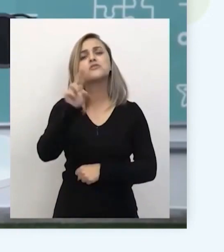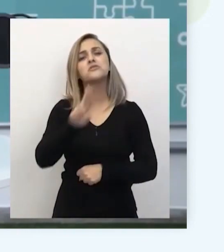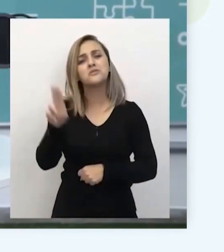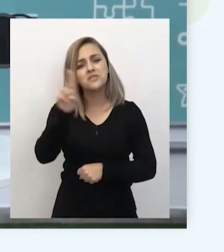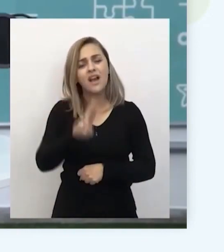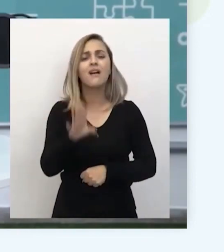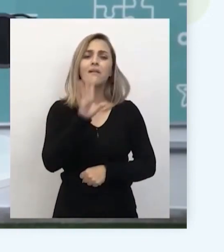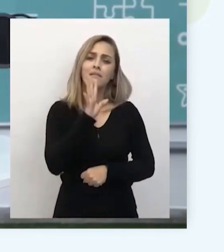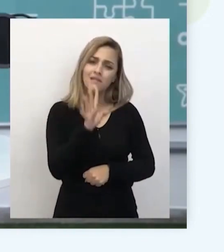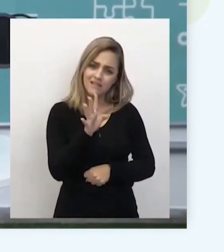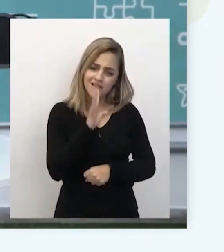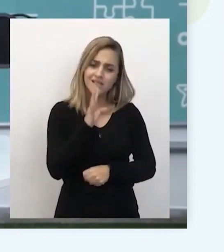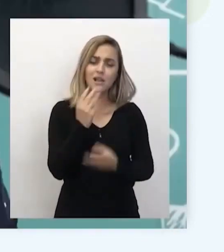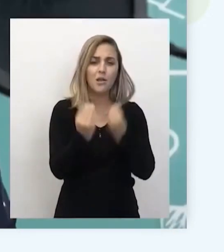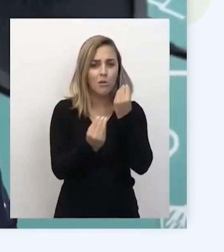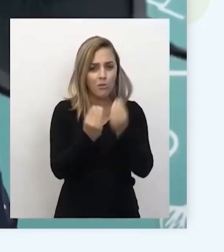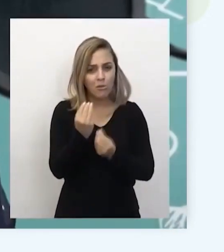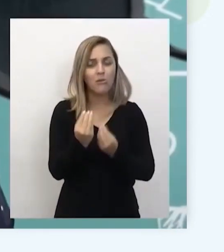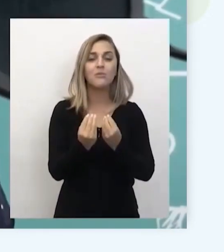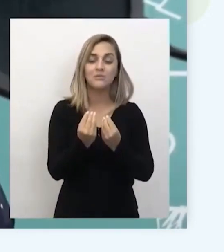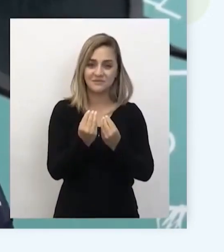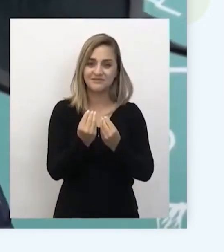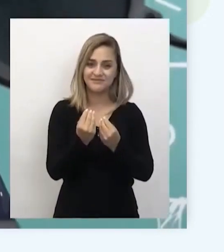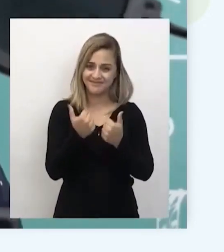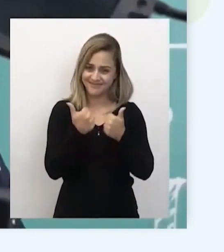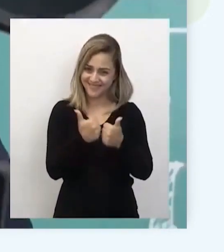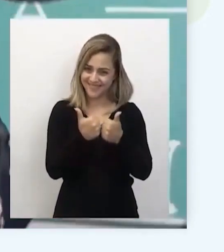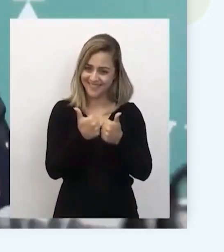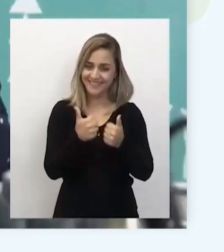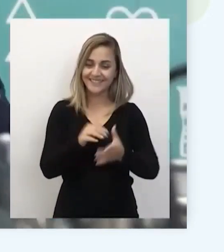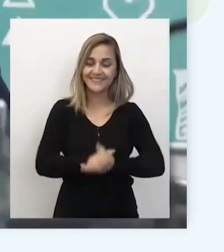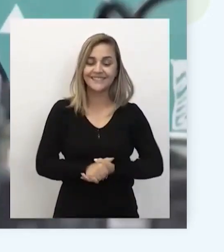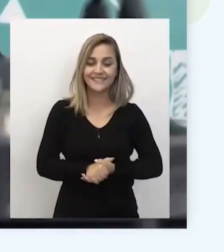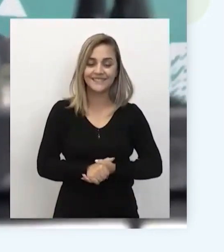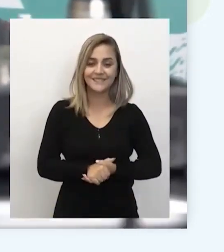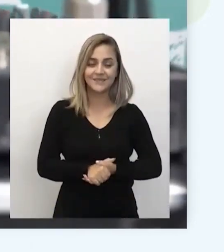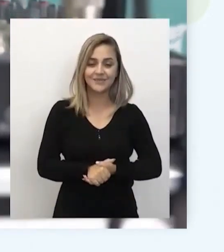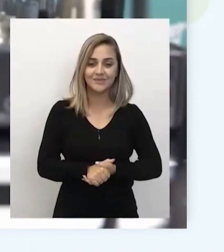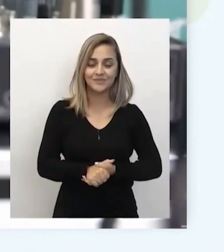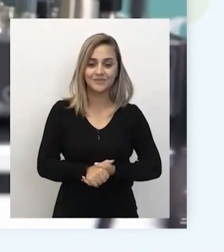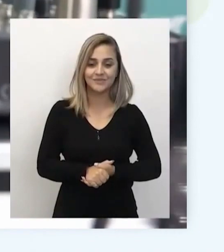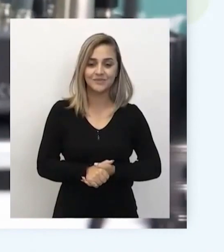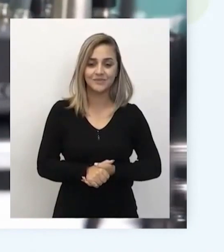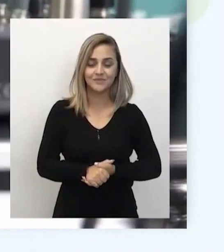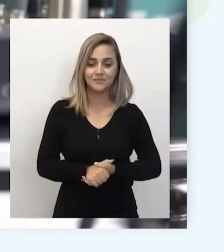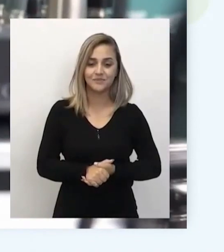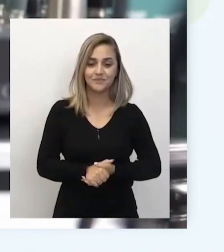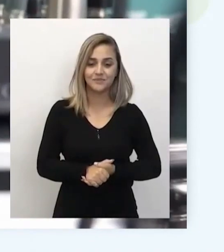conhecer, ver o seu funcionamento, tá bom?